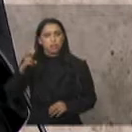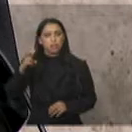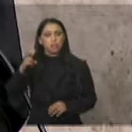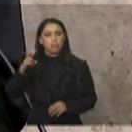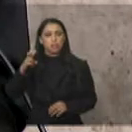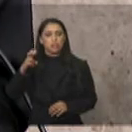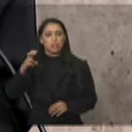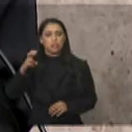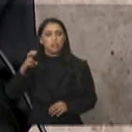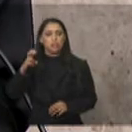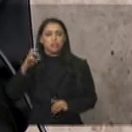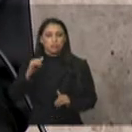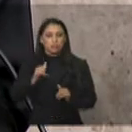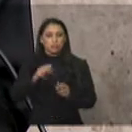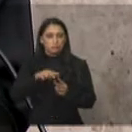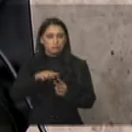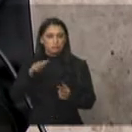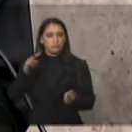Artificial,